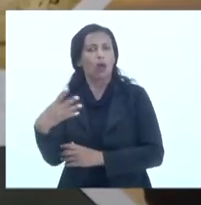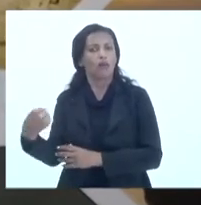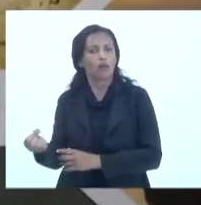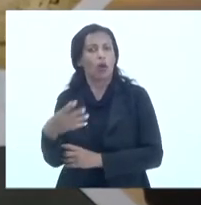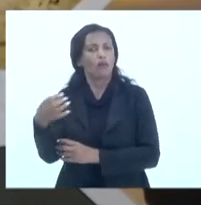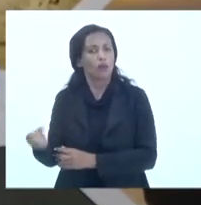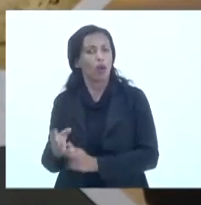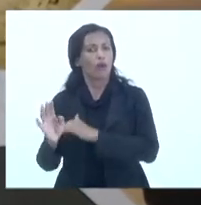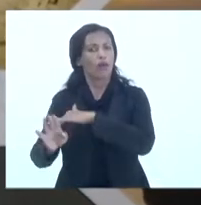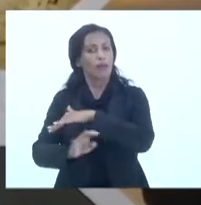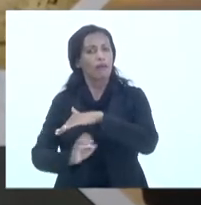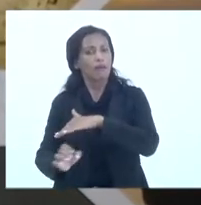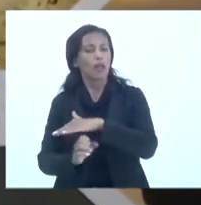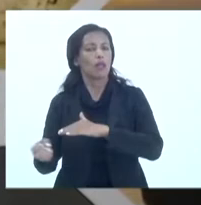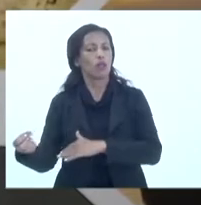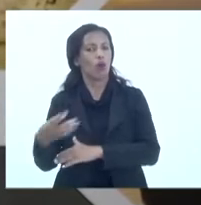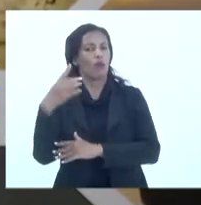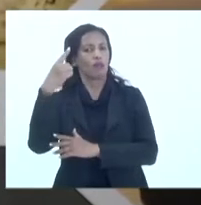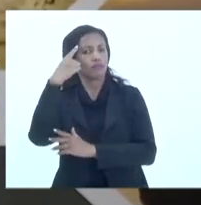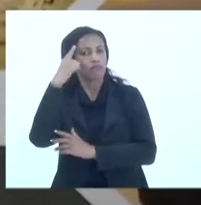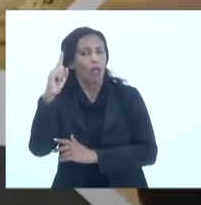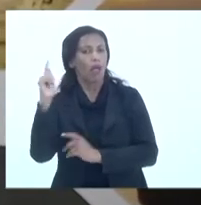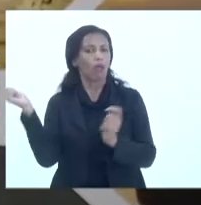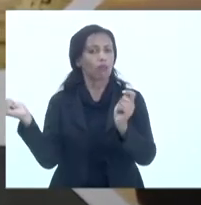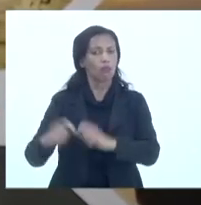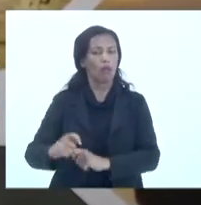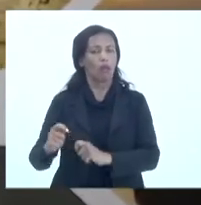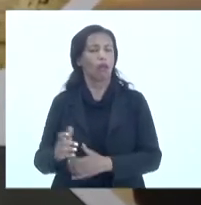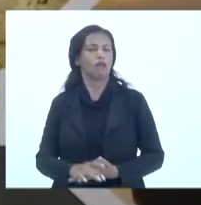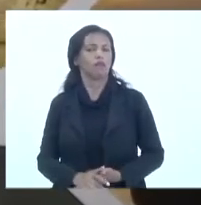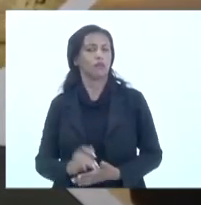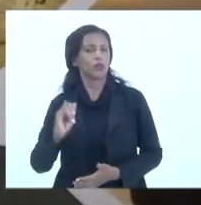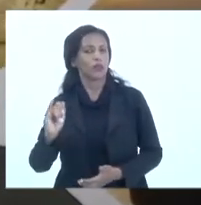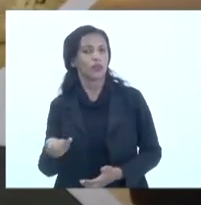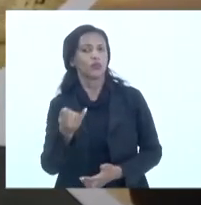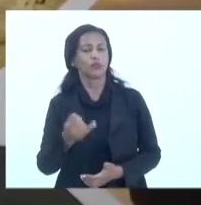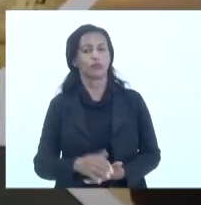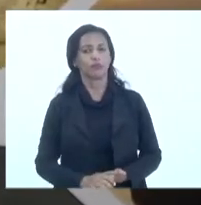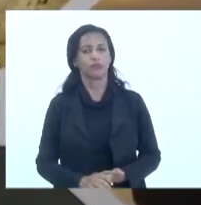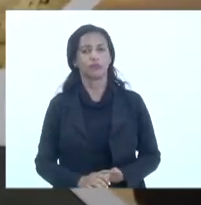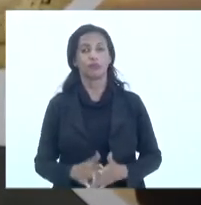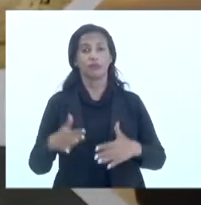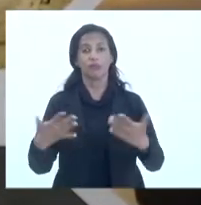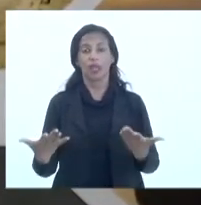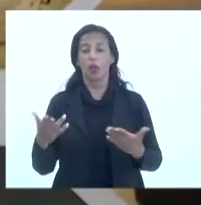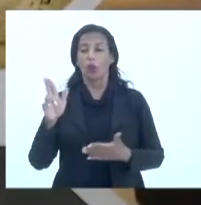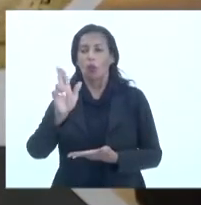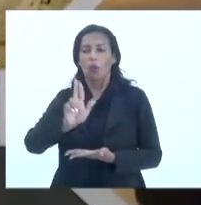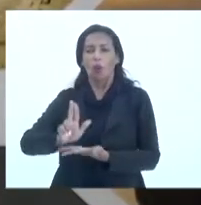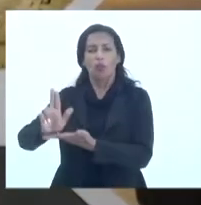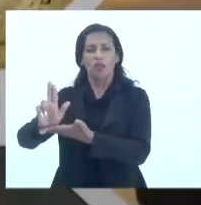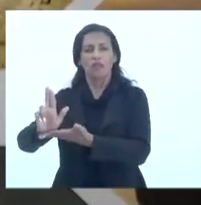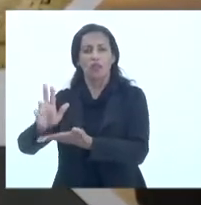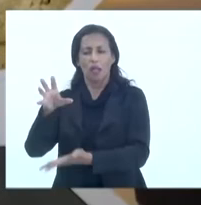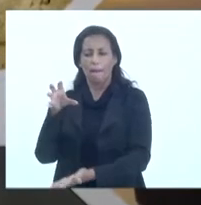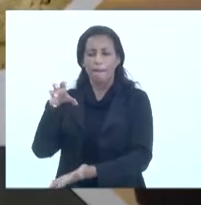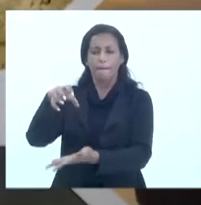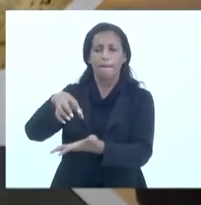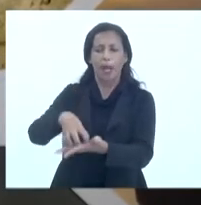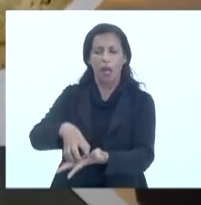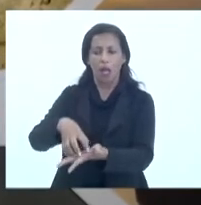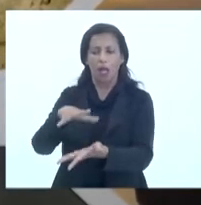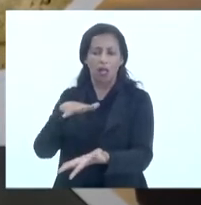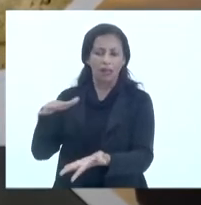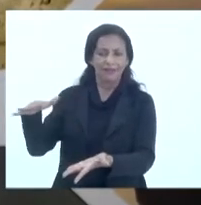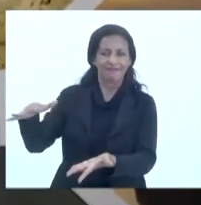empresas, novas ideias, possíveis novos negócios. Então, quando uma universidade se estabelece numa região, ela